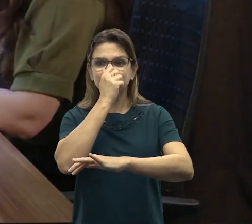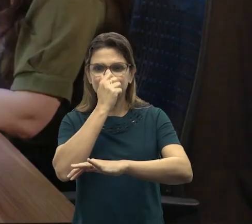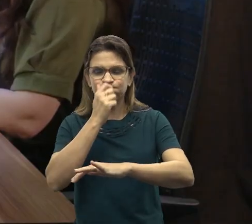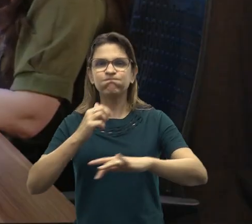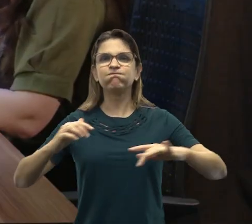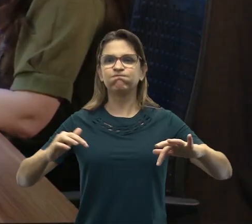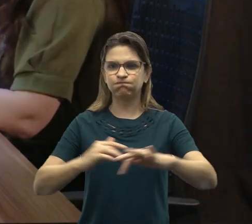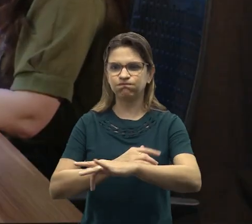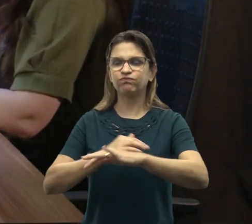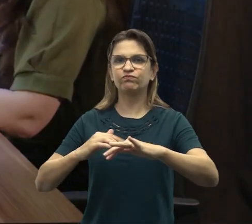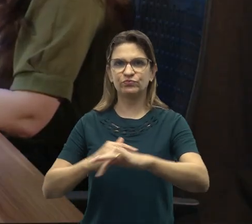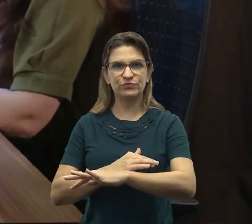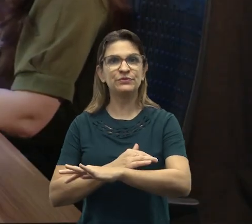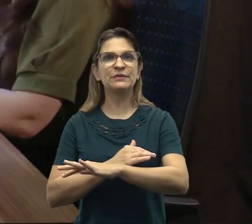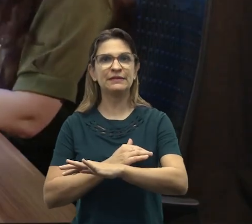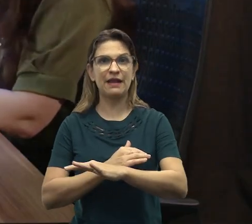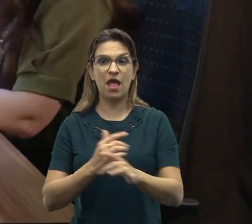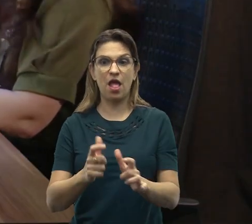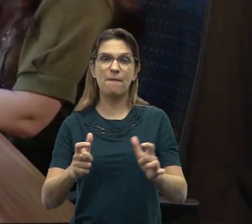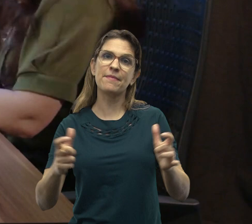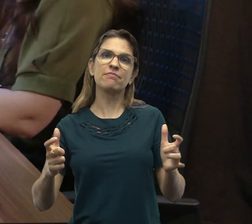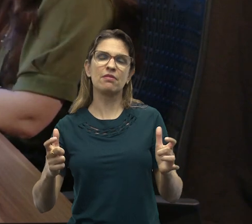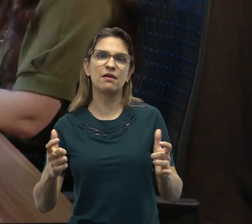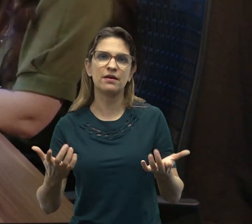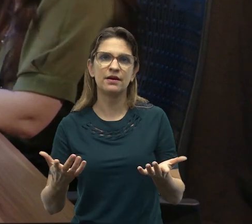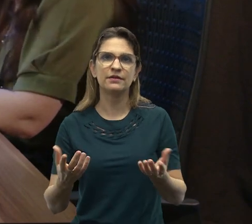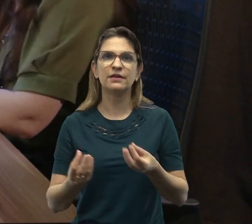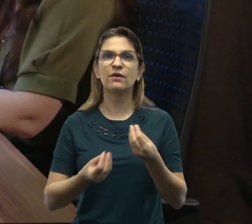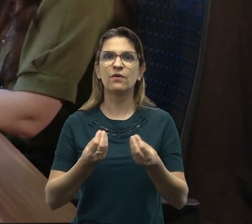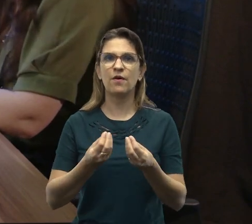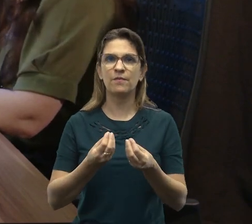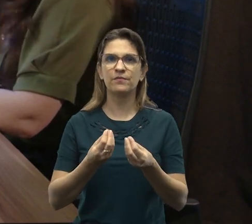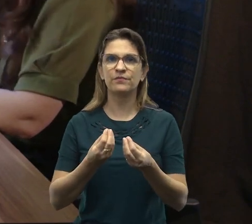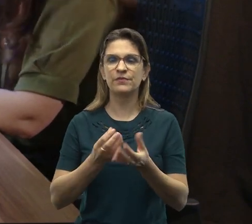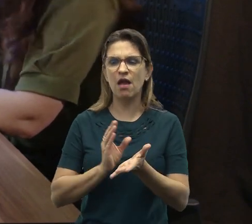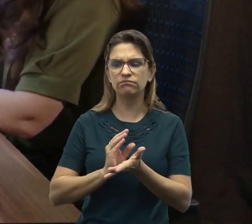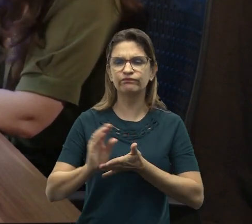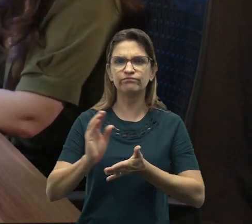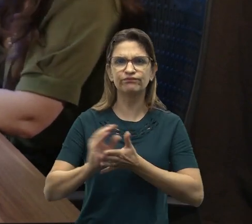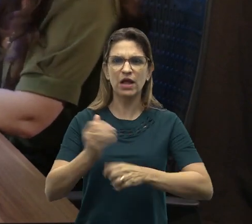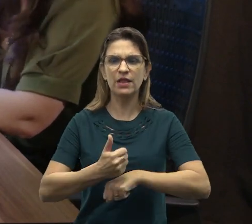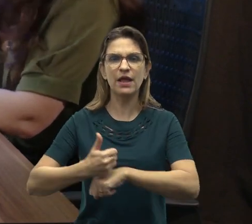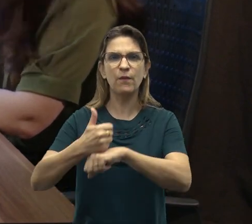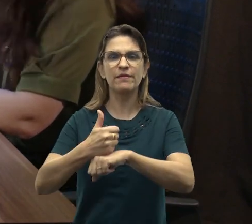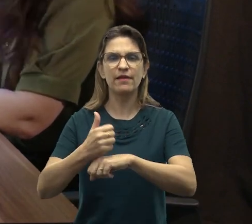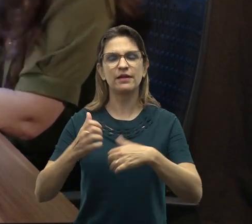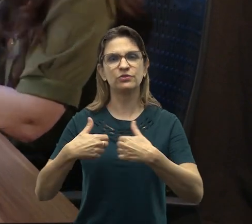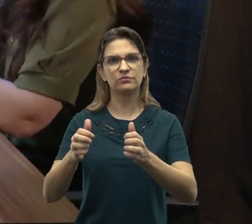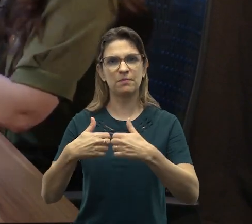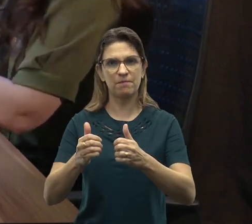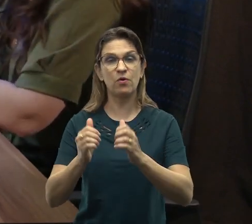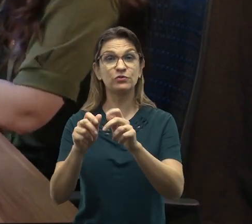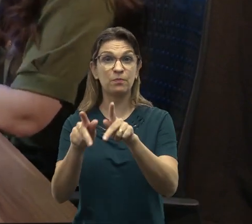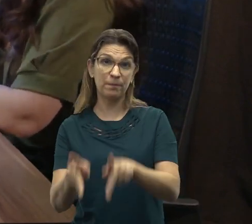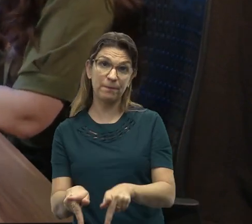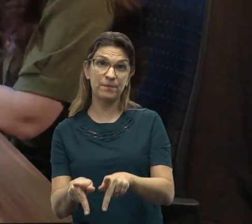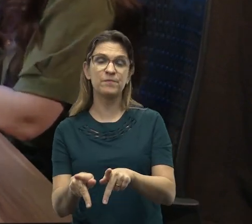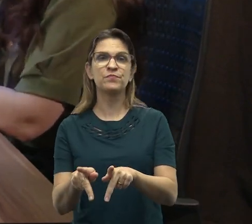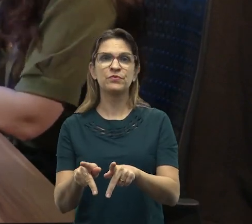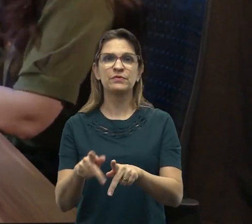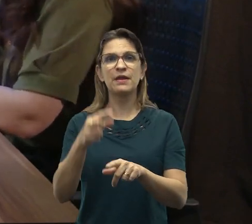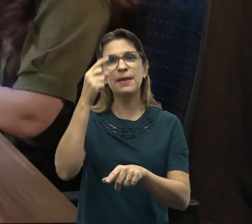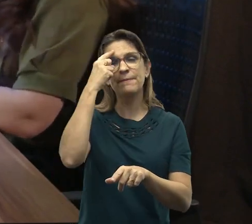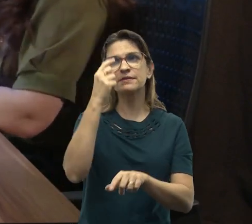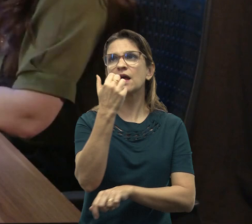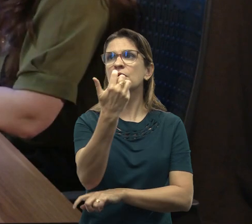nessas questões, por exemplo, de investir num transporte público de qualidade, é pensar também no meio ambiente, reduzir essa questão dos